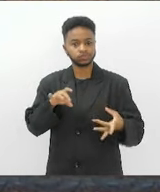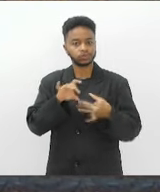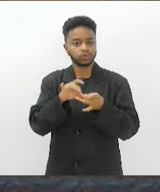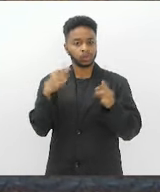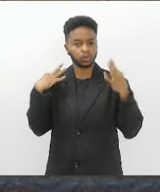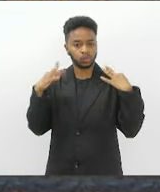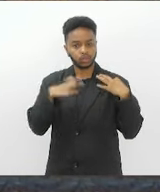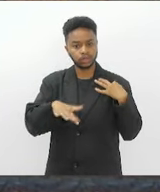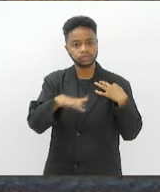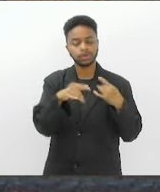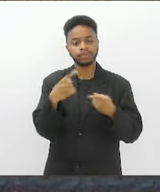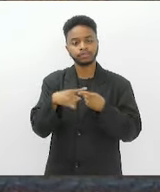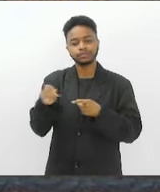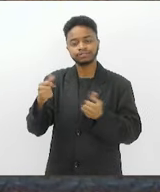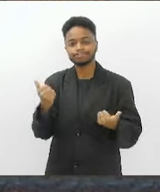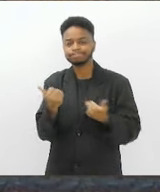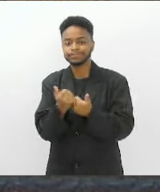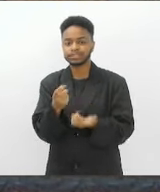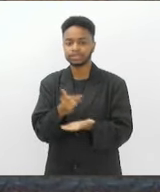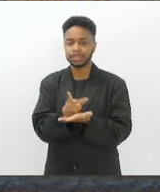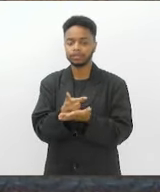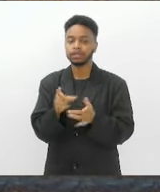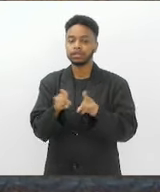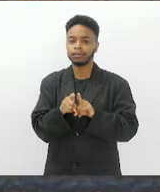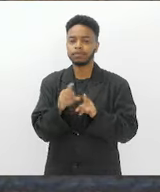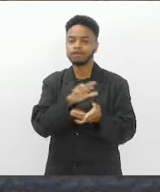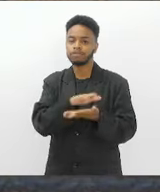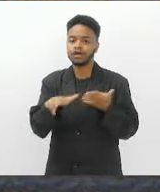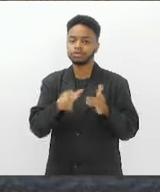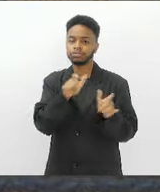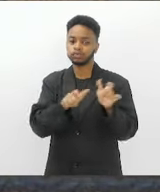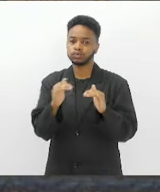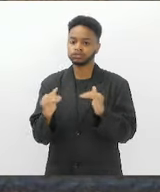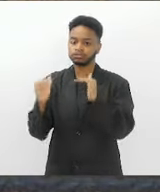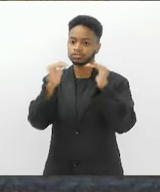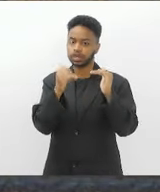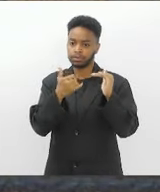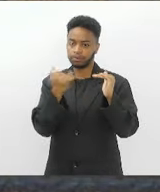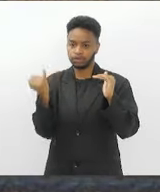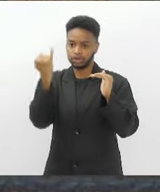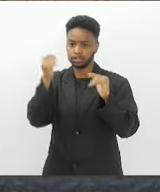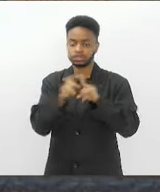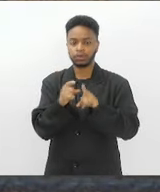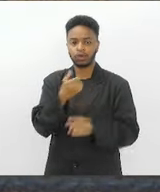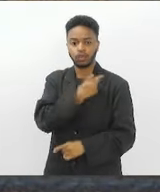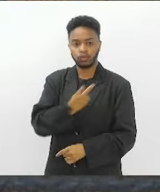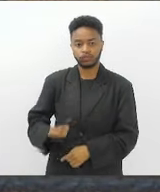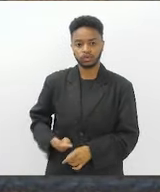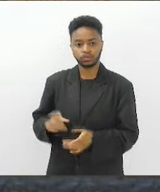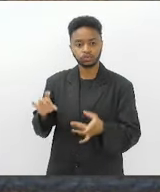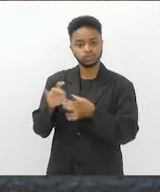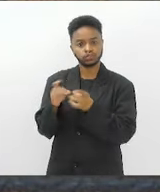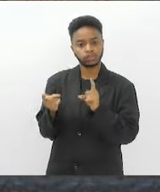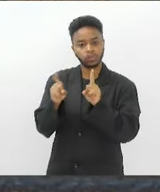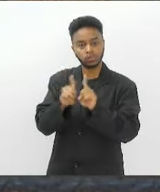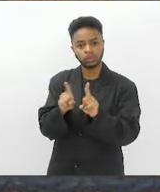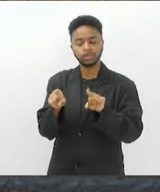abraçou desde o início, mas também muitas autoridades, o governador aqui ao meu lado, políticos, pessoas importantes, vindo